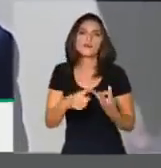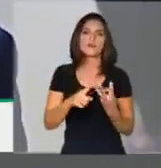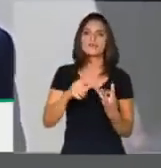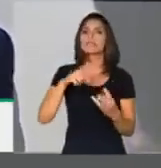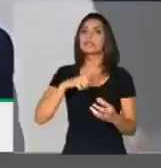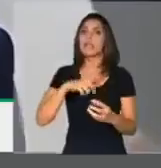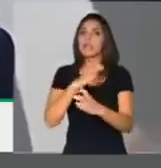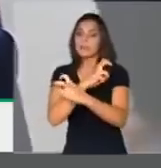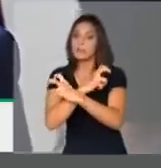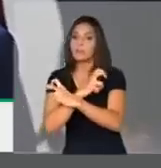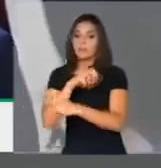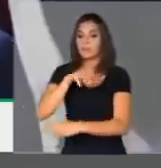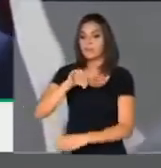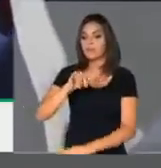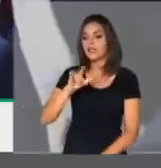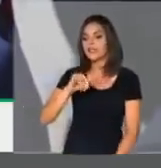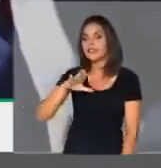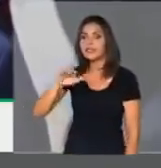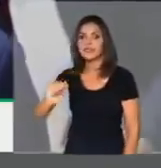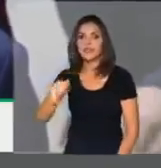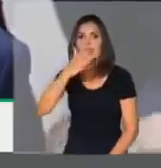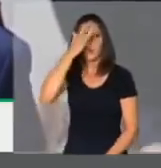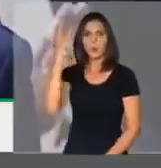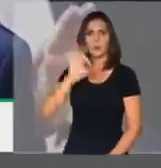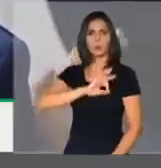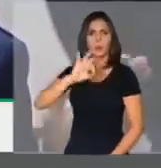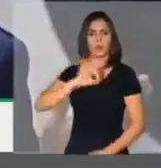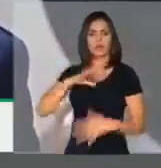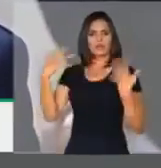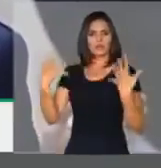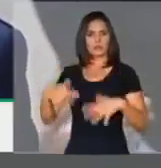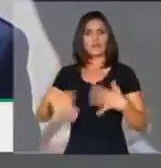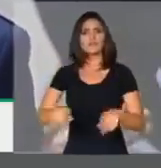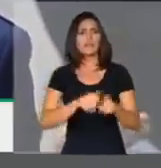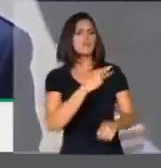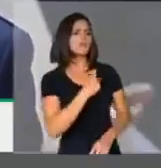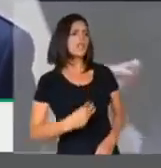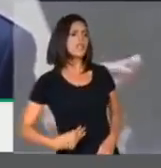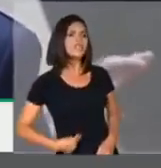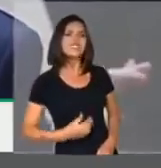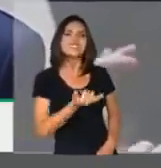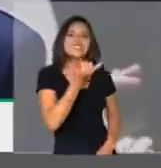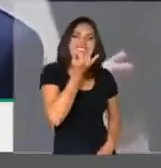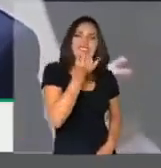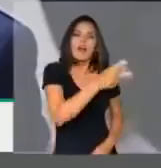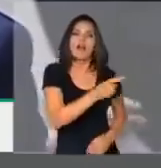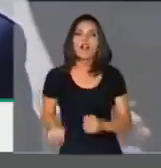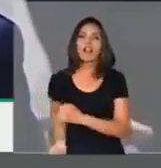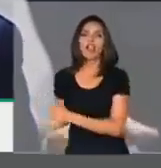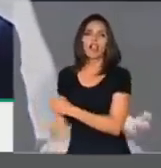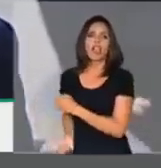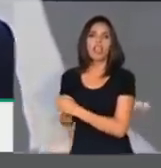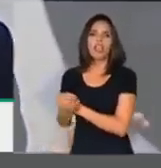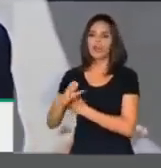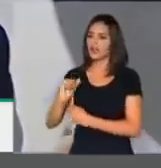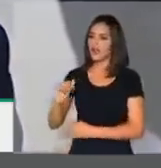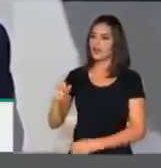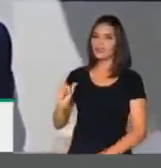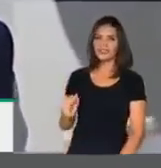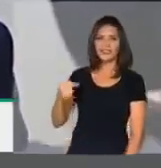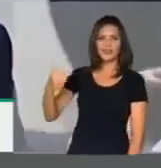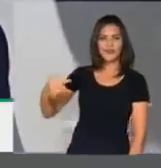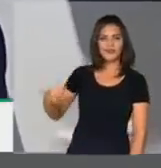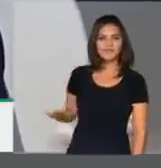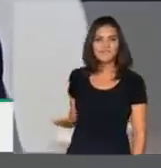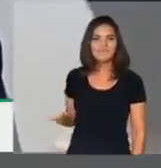tem ministro Caixa 2 e ministro que perdoa o Caixa 2, tem de tudo. Me parece aquela arca de